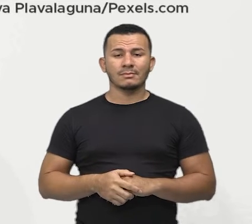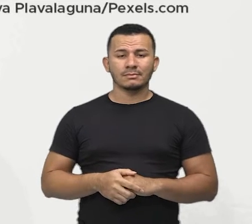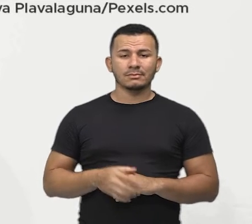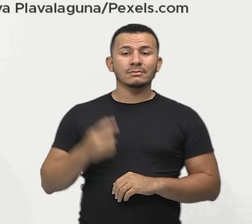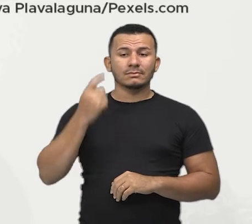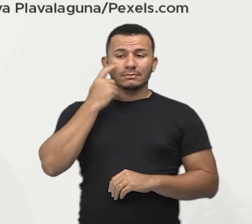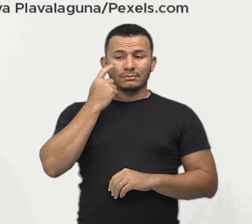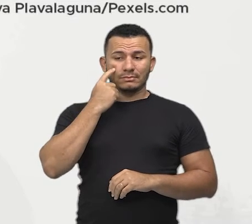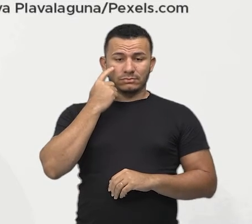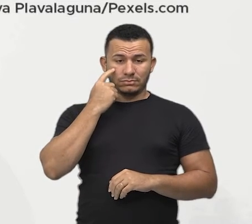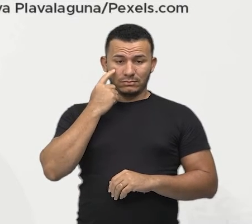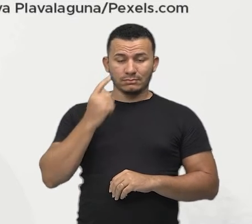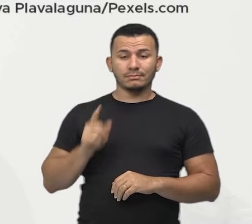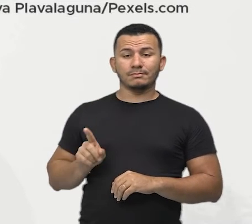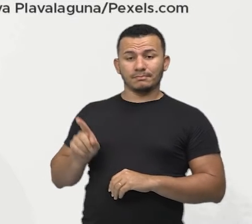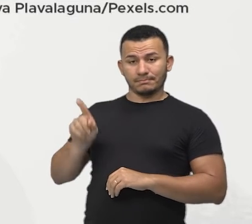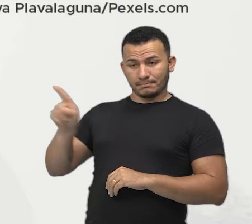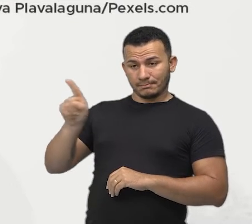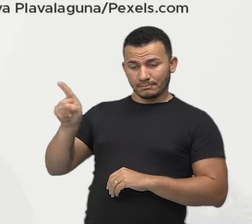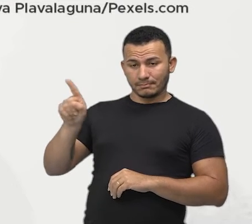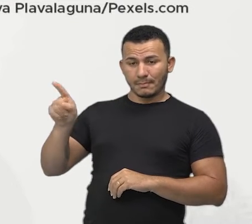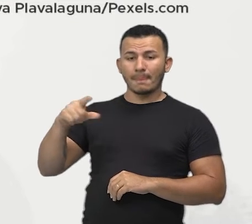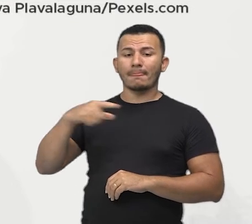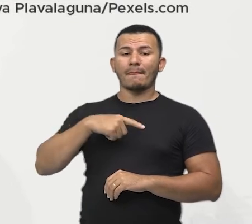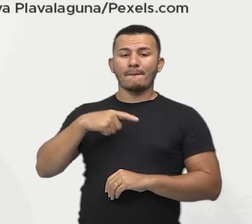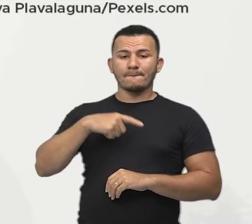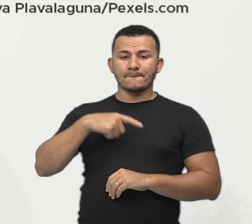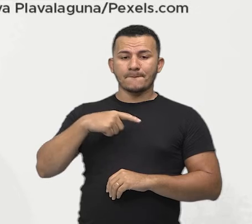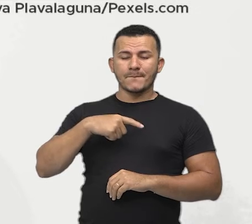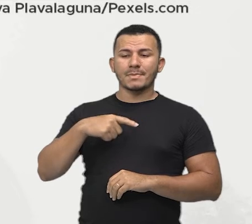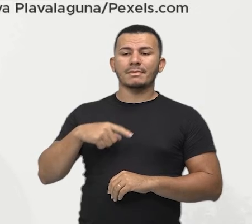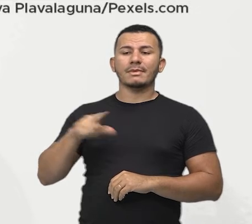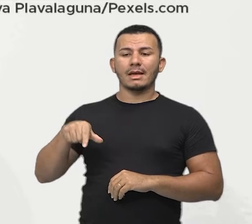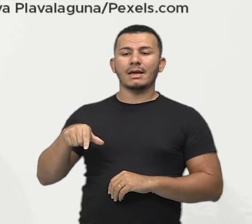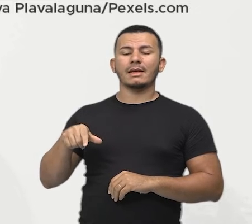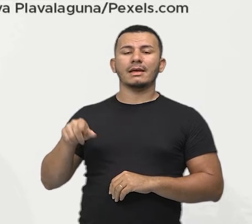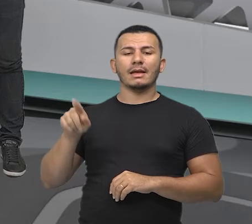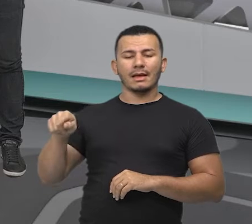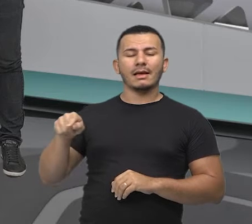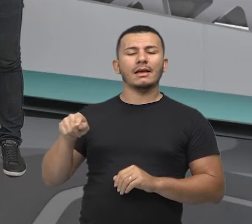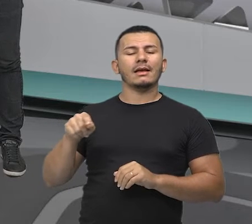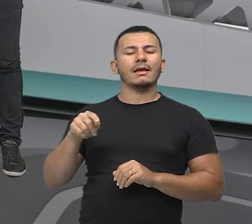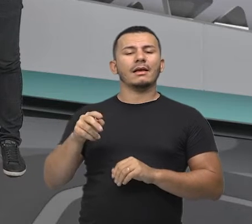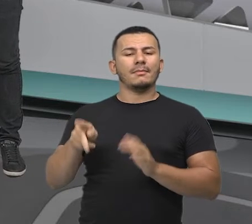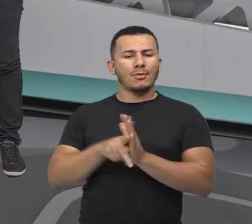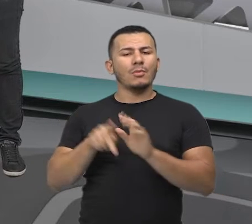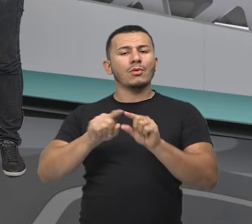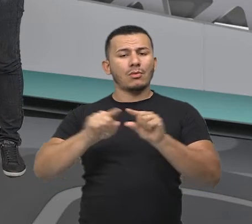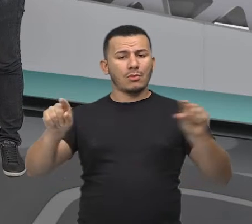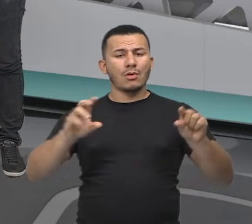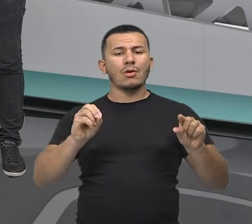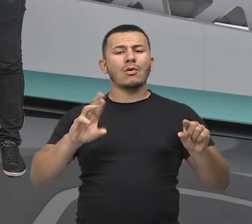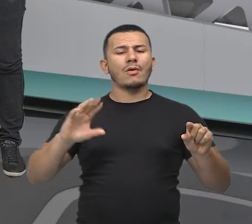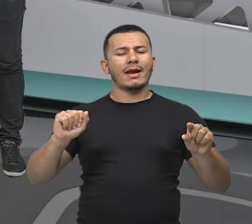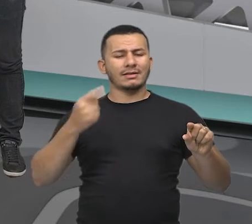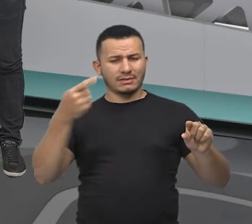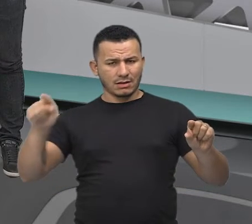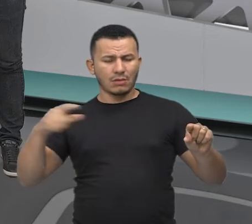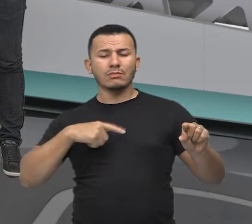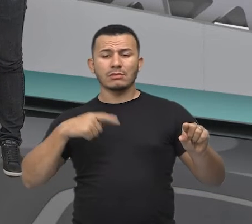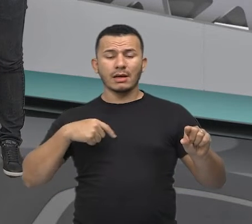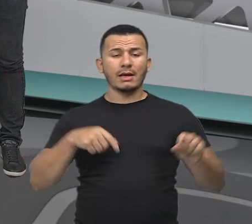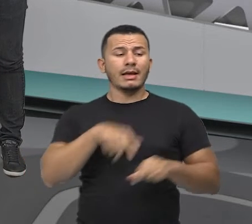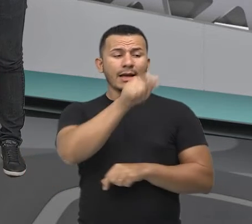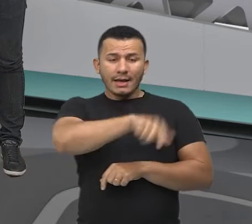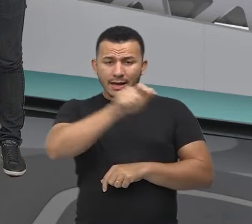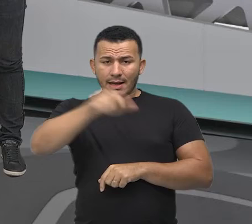nossa charge. Observem que aqui nós temos a presença exatamente das orações aqui destacadas, olha